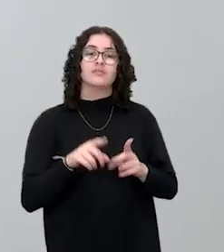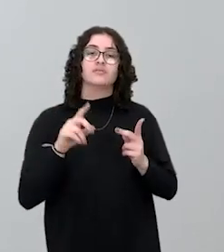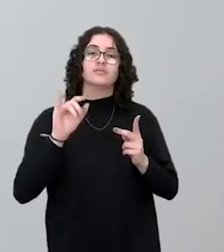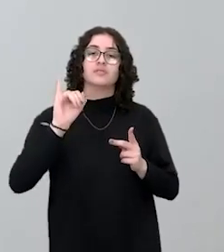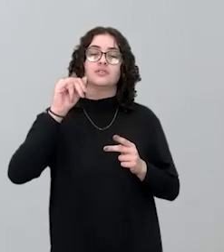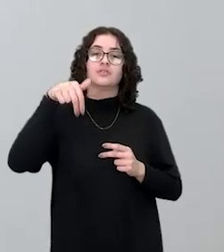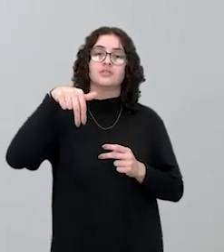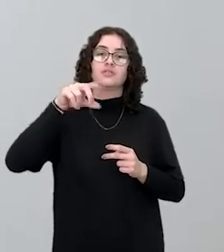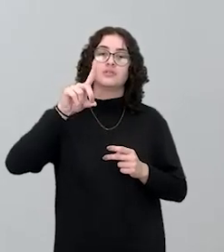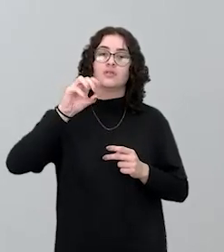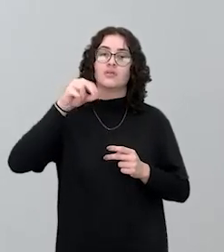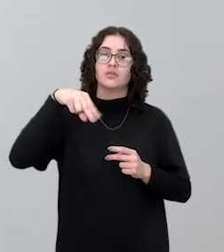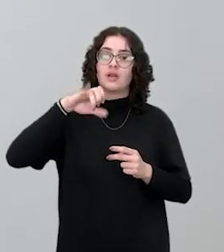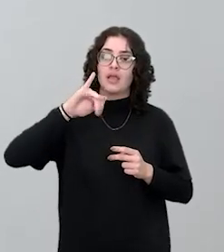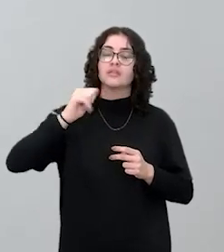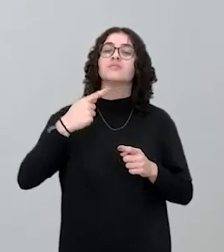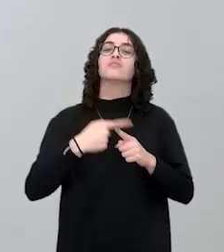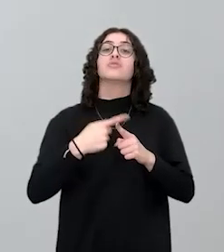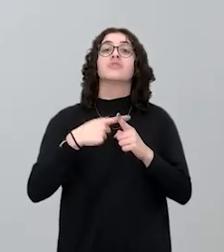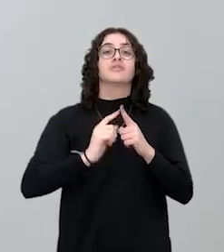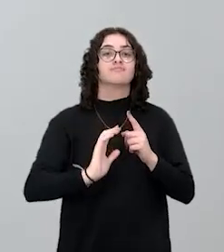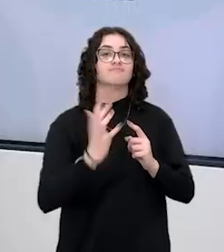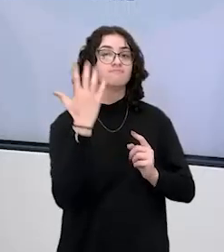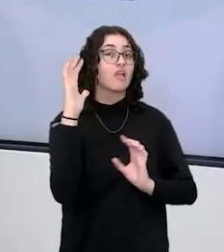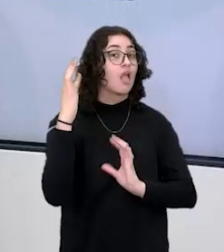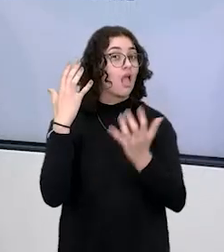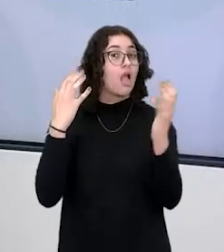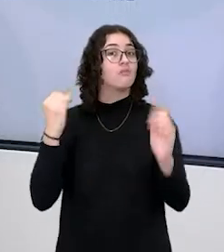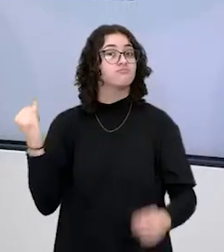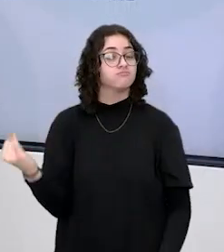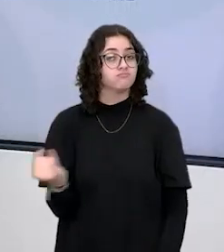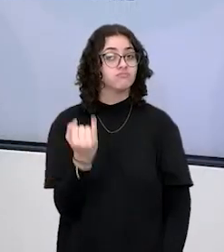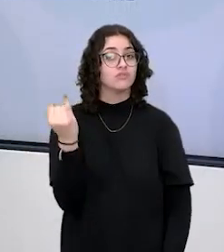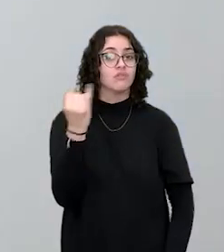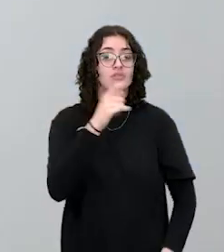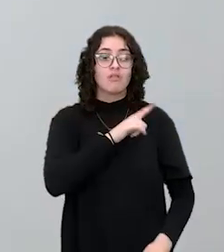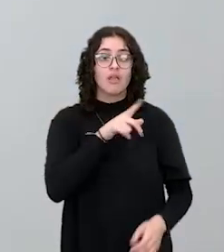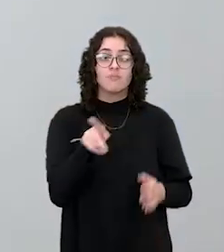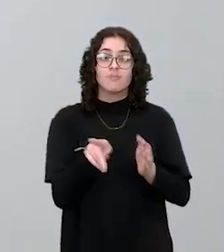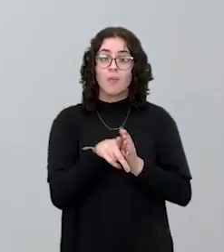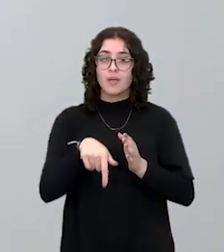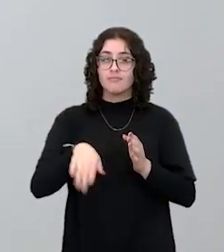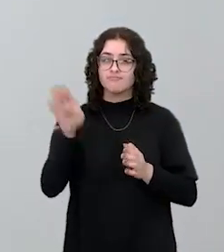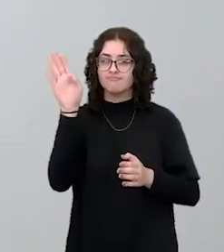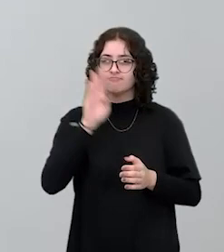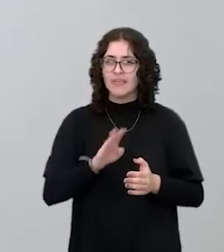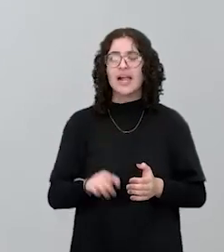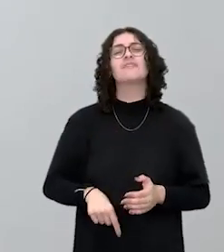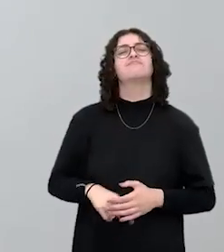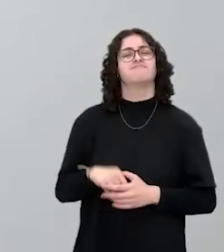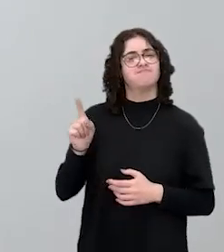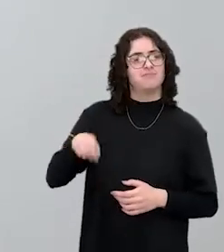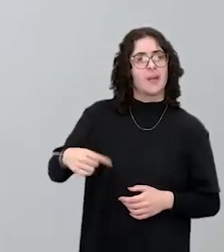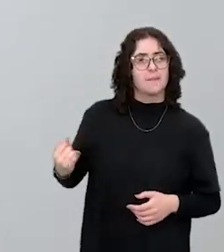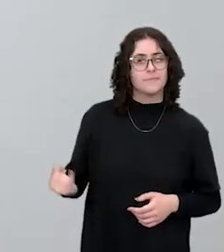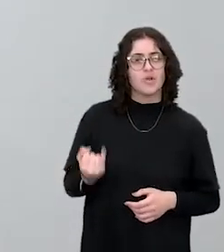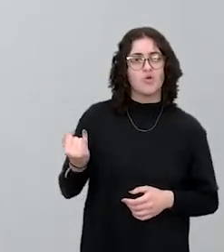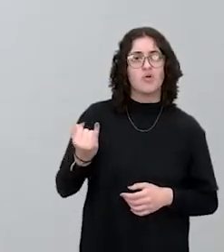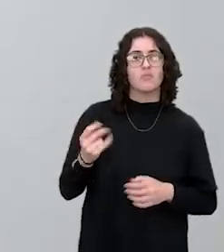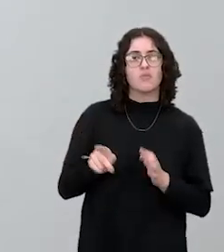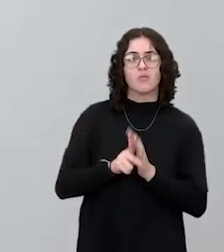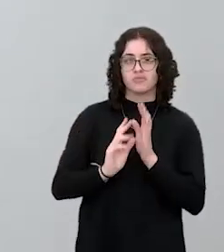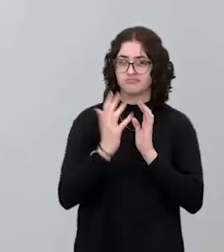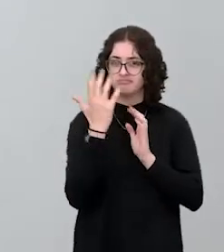devido à importância das nossas florestas. Então, a gente tem uma estrutura bastante importante com relação à questão